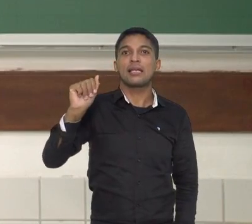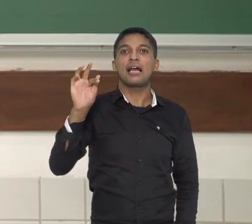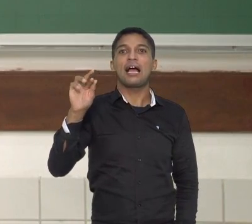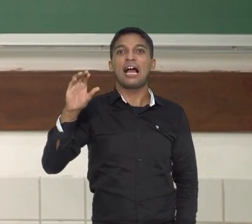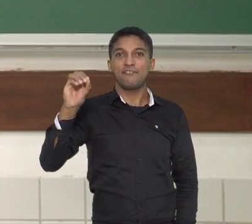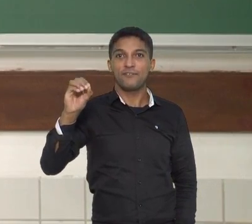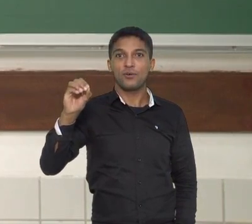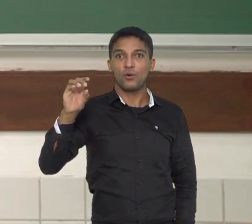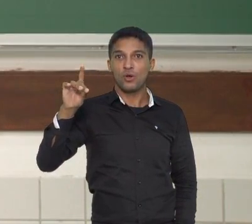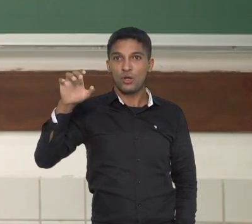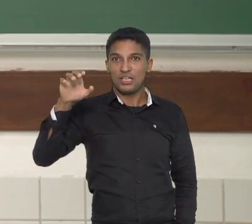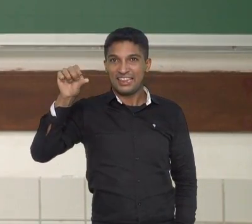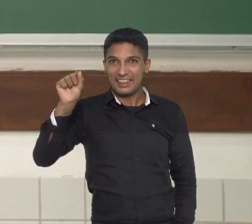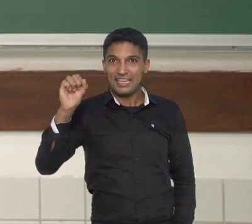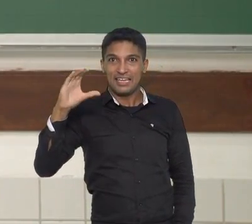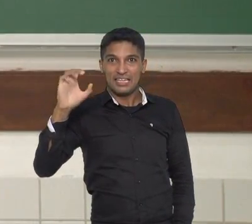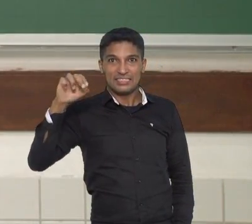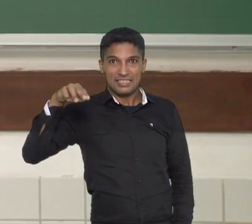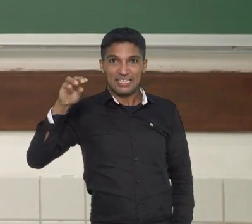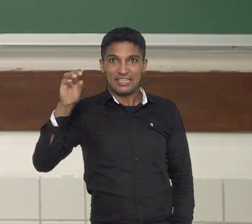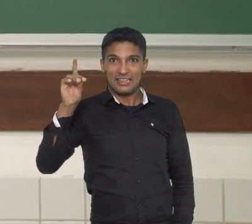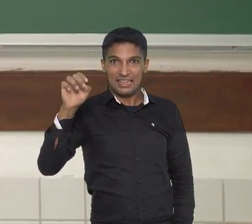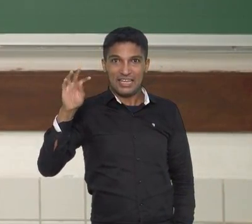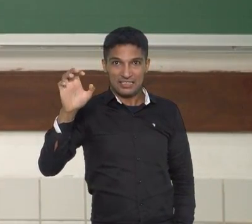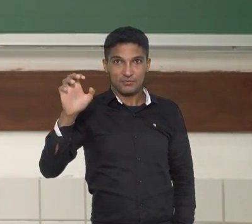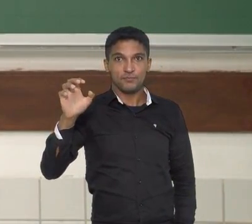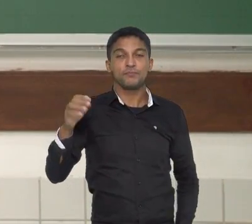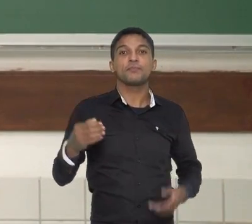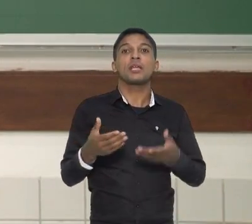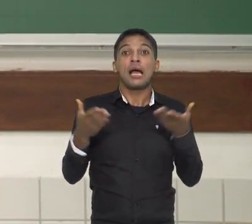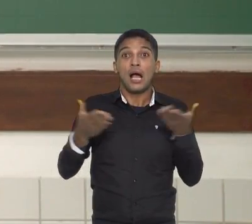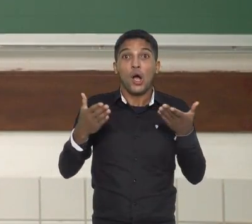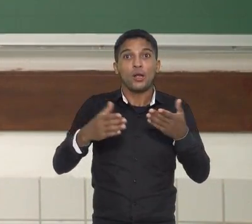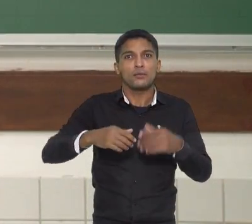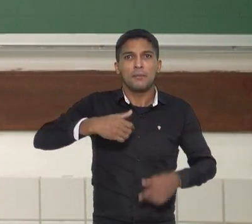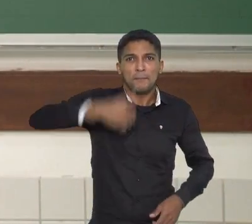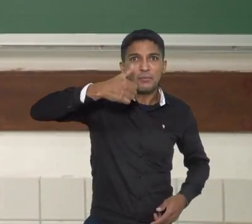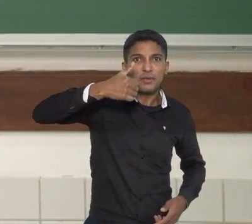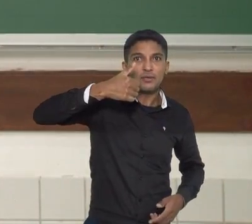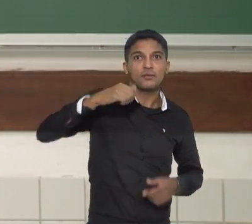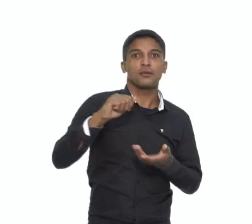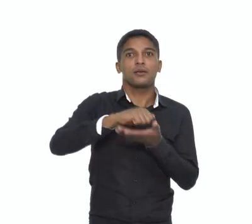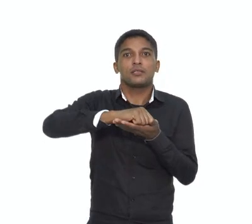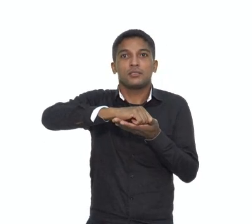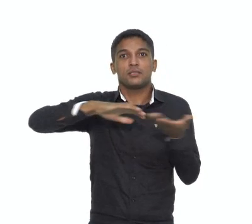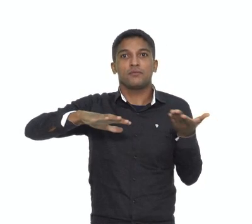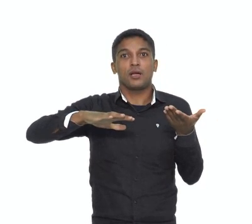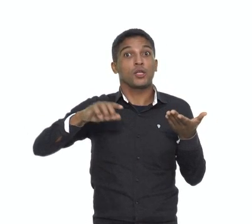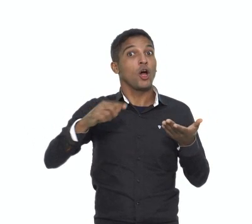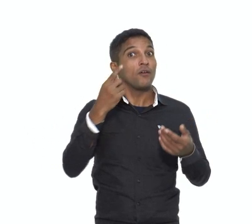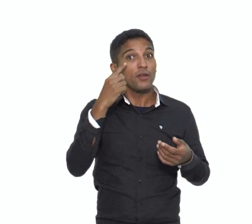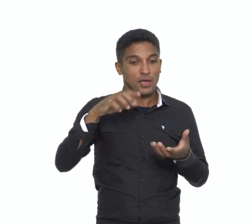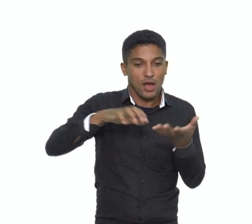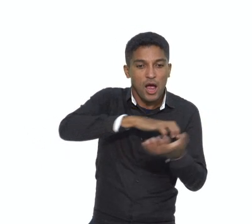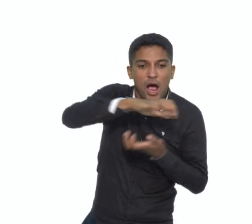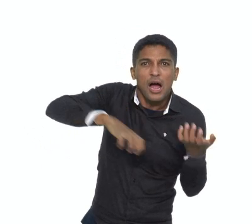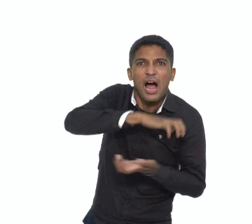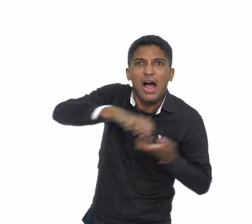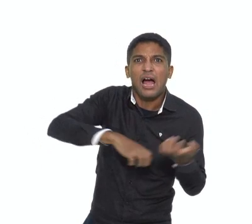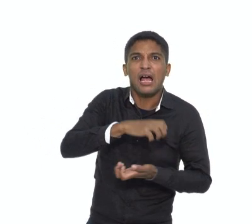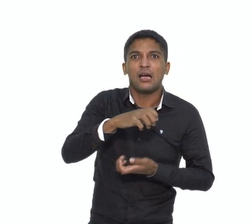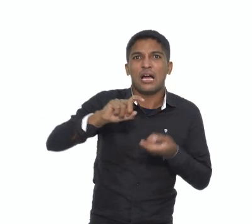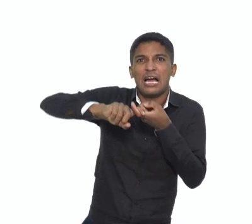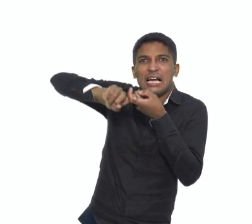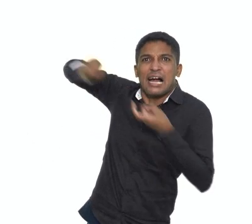Chegamos à nossa primeira atividade e nessa primeira atividade, considerando a conjuração baiana e o que nós vimos até